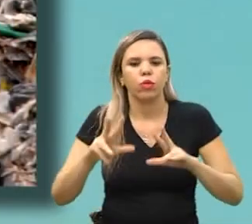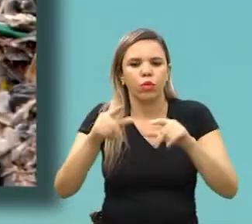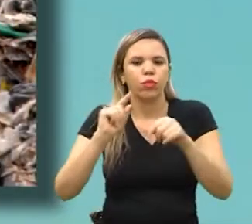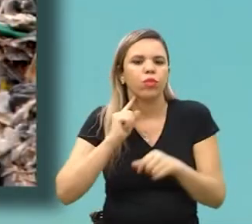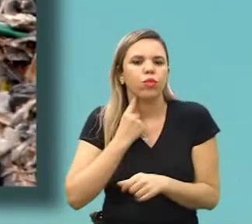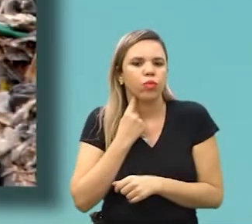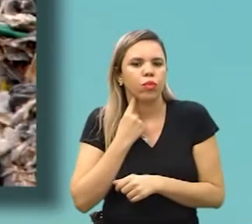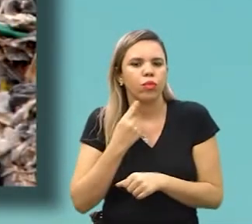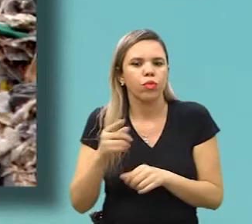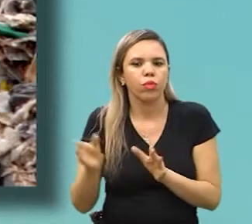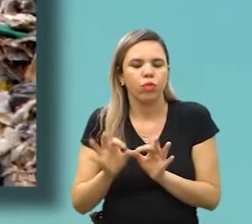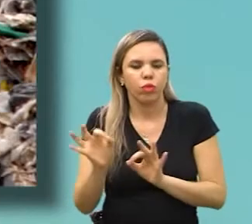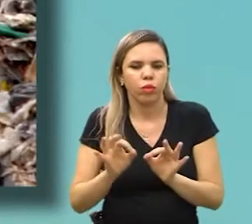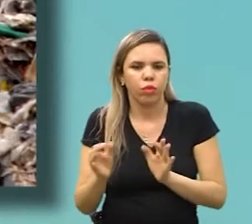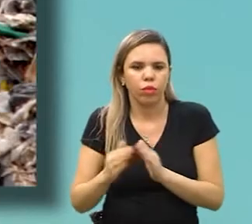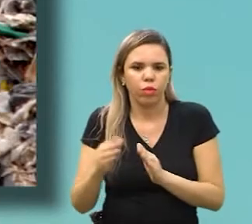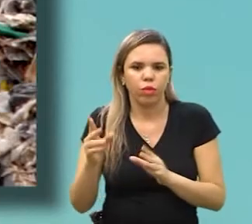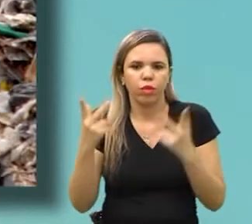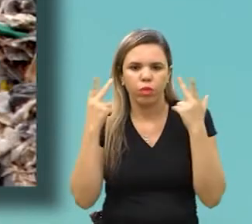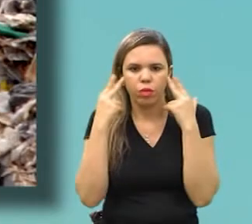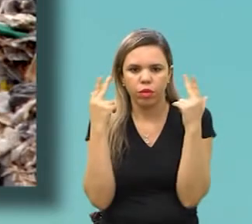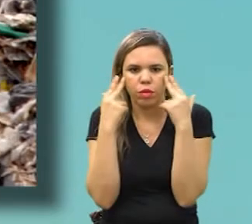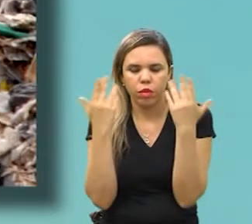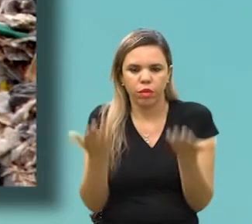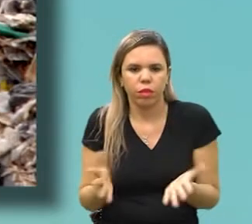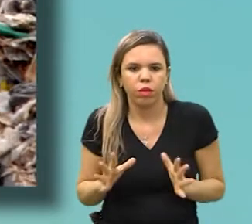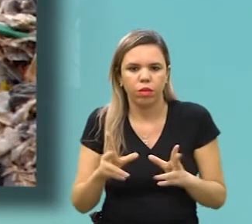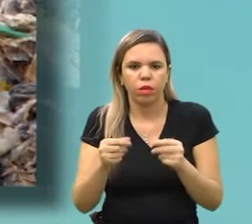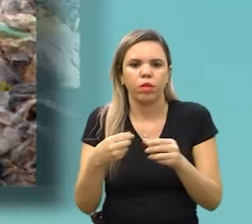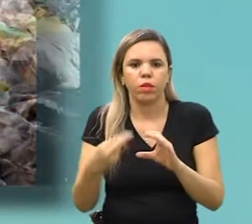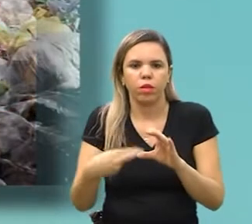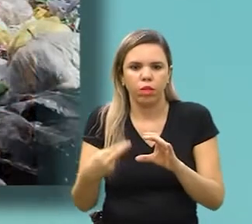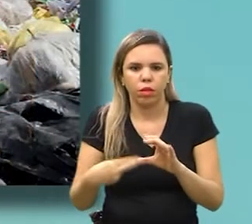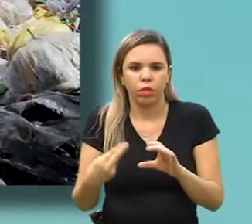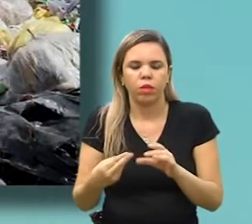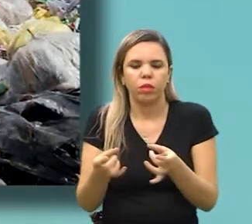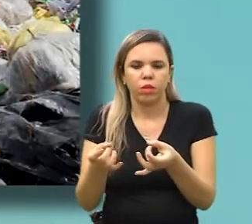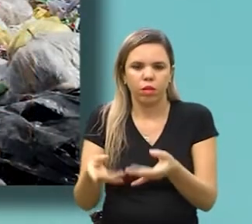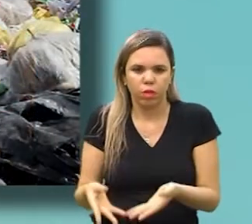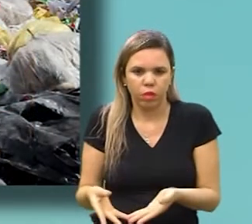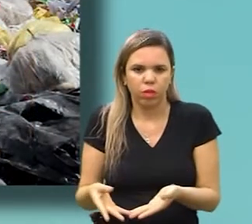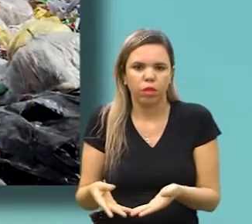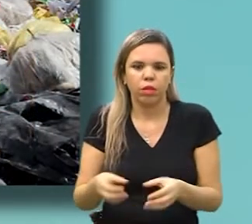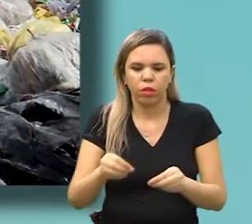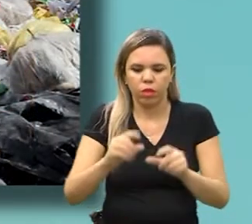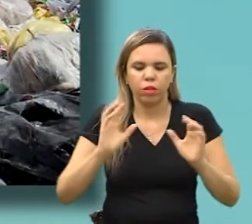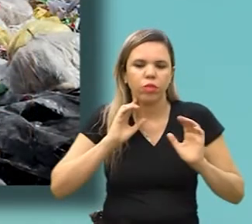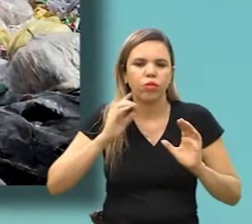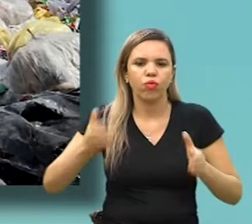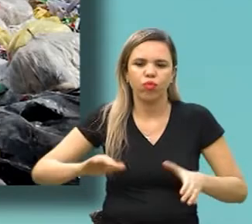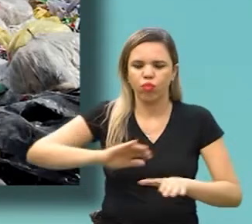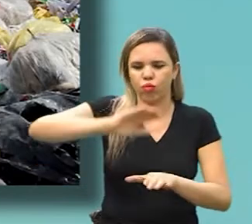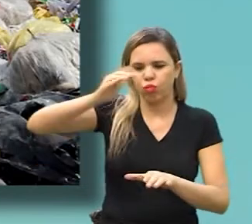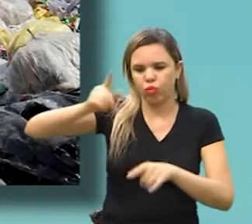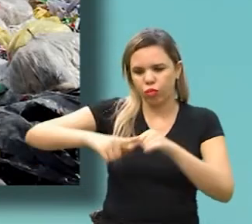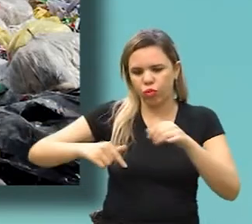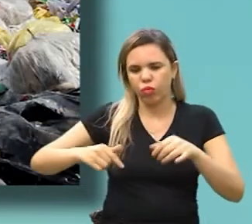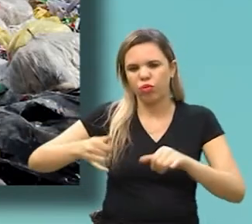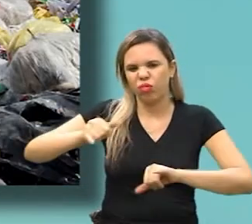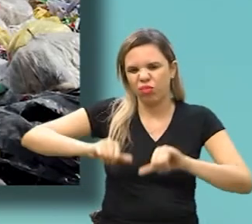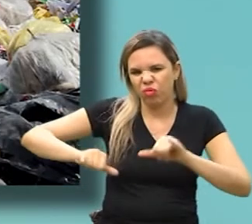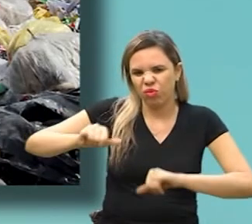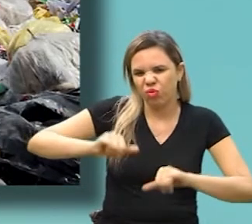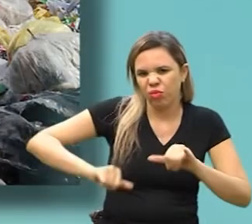de todo o lixo que a gente produz em casa é orgânico. E aí todo esse resíduo, né, quando ele é descartado em aterros e lixões, junto com